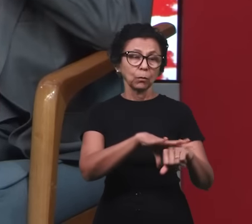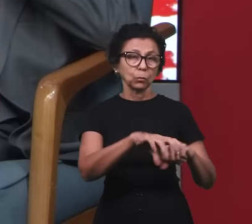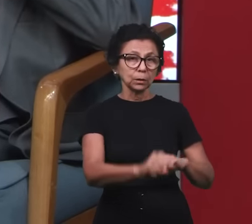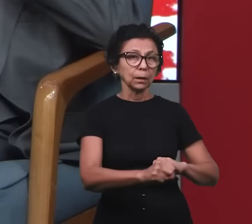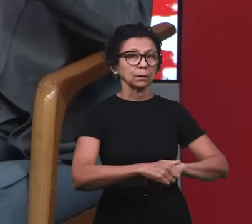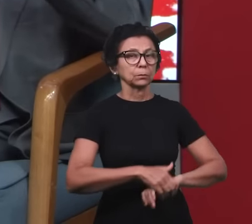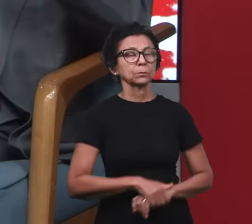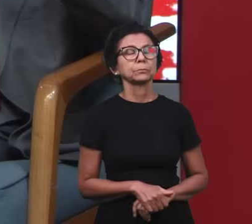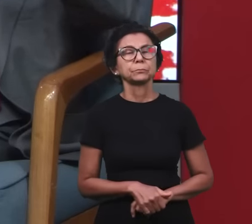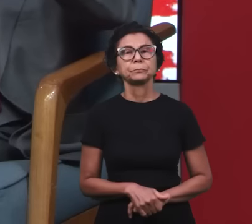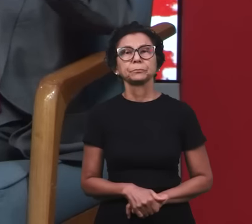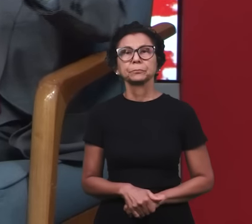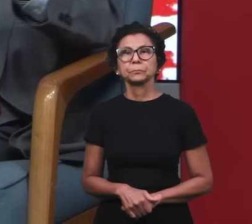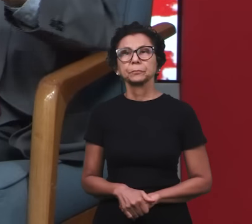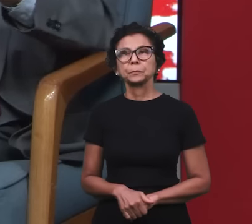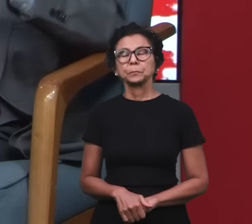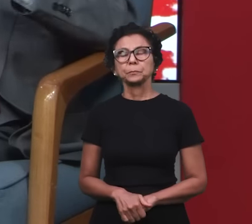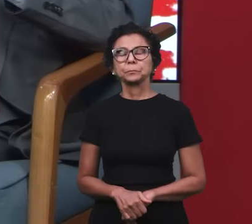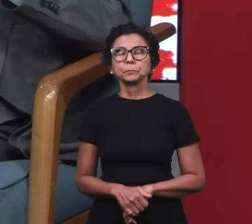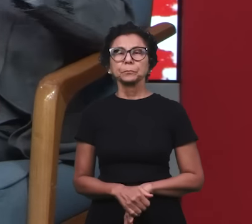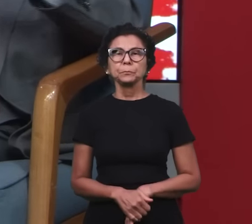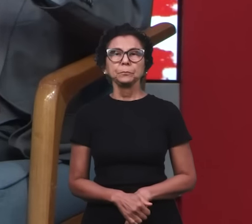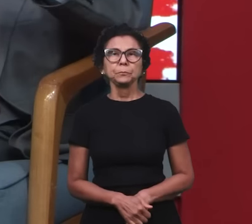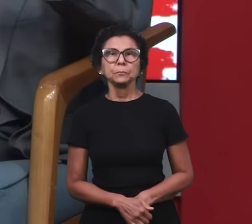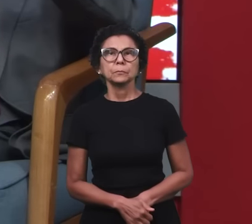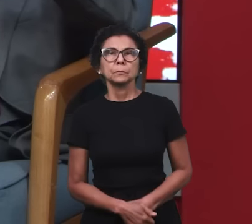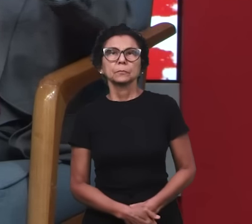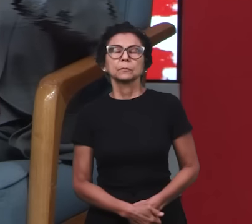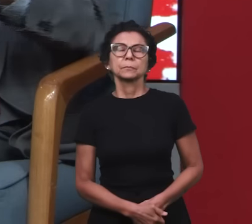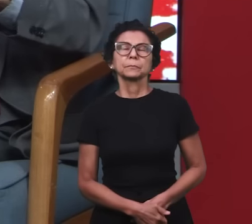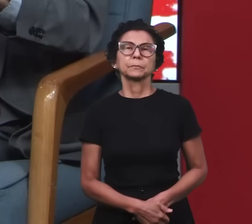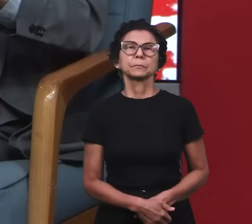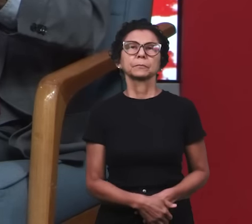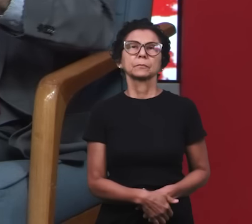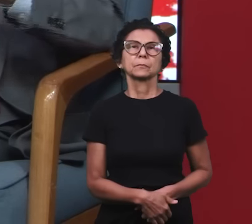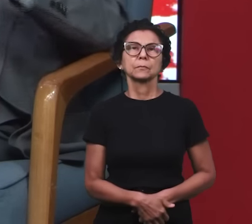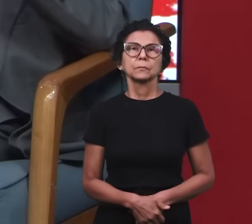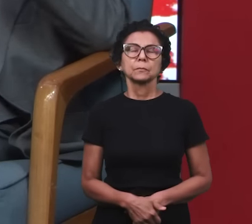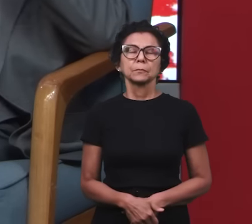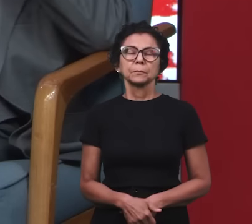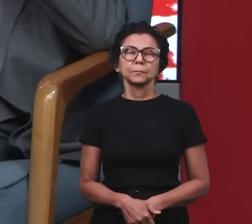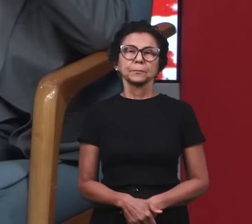Então, vamos continuar dentro disso aí, que é só o evento ali do